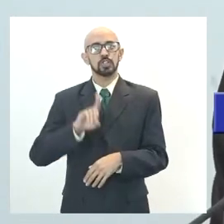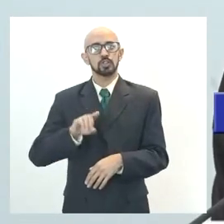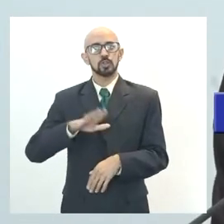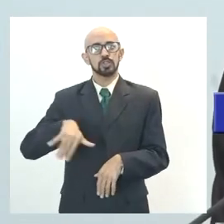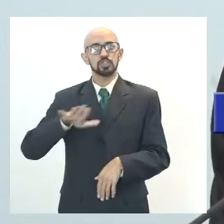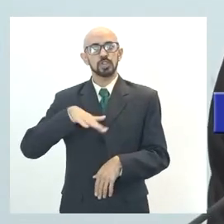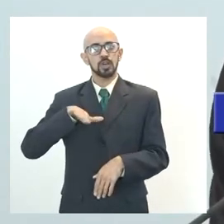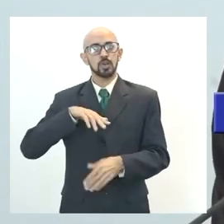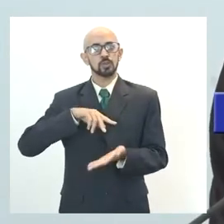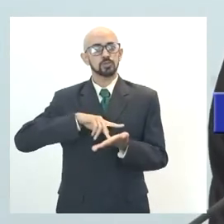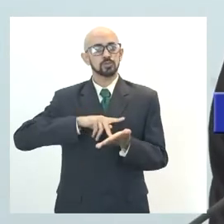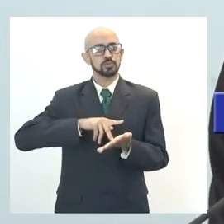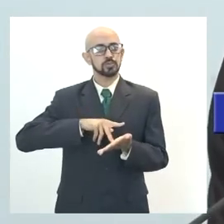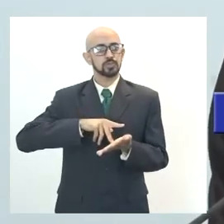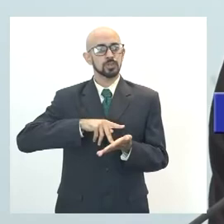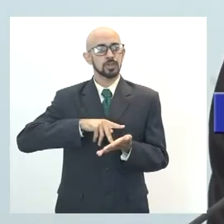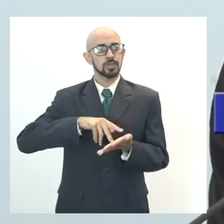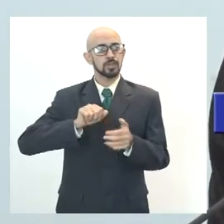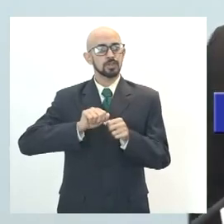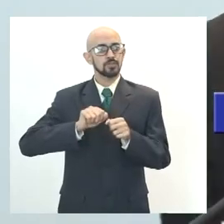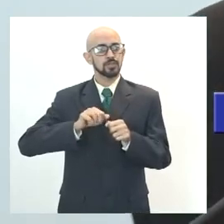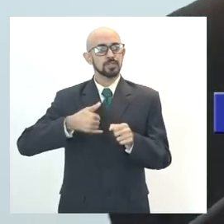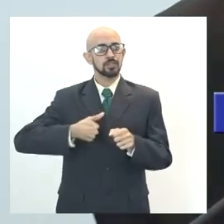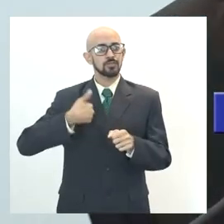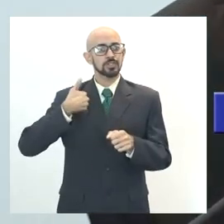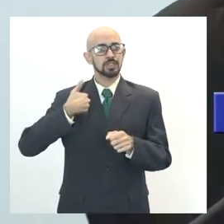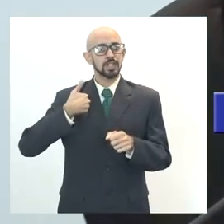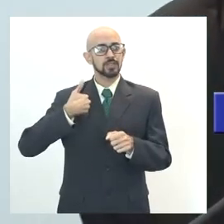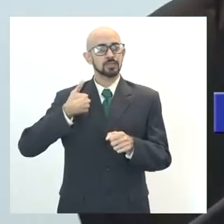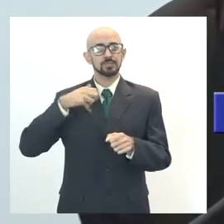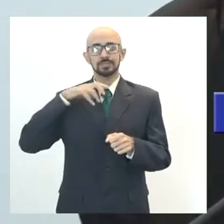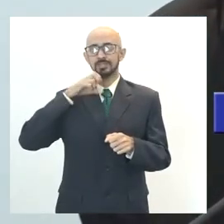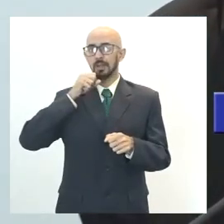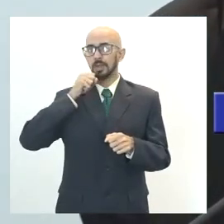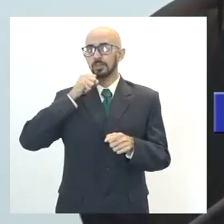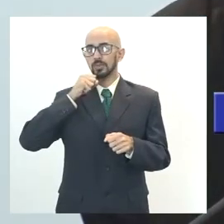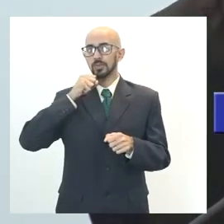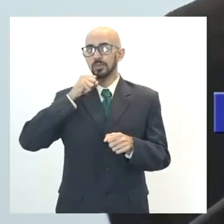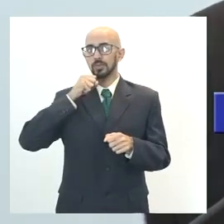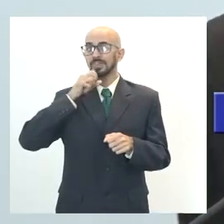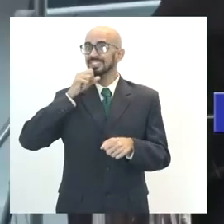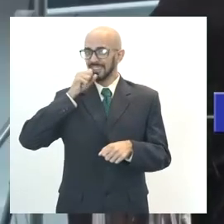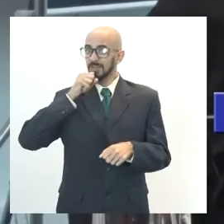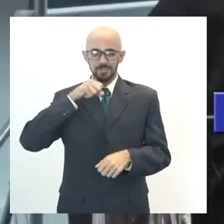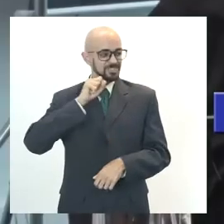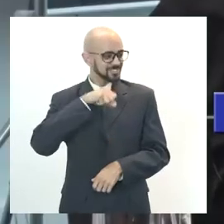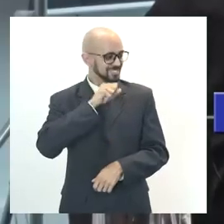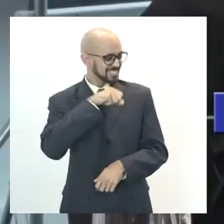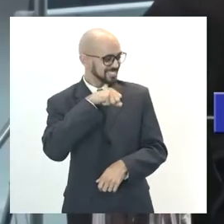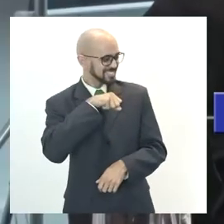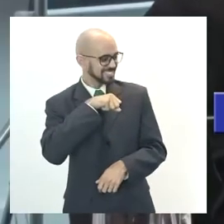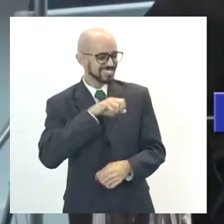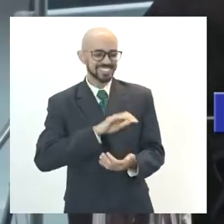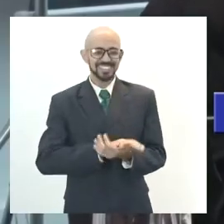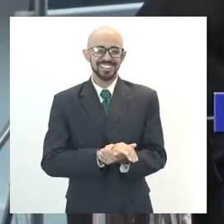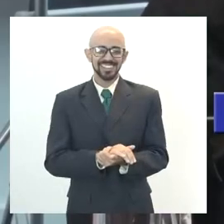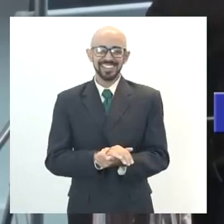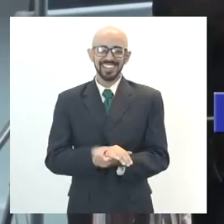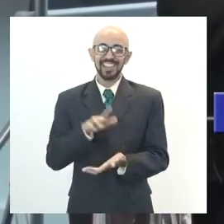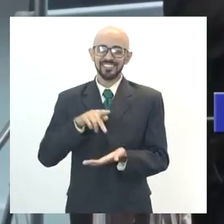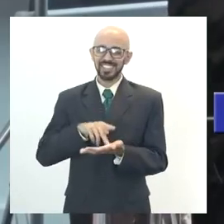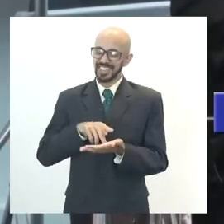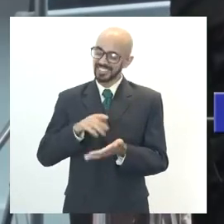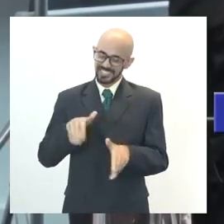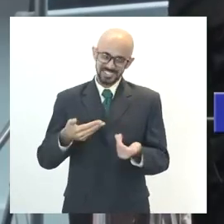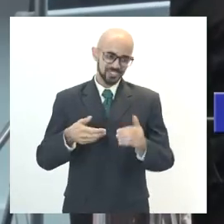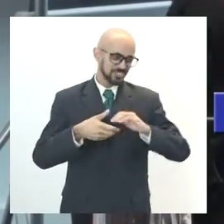que aniversariou aniversário foi sábado foi tava novamente Então já fica aqui ficam